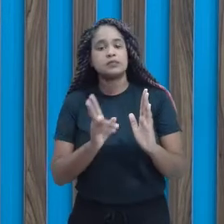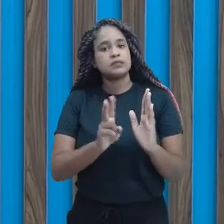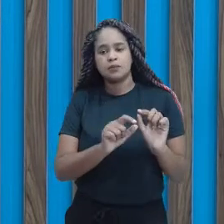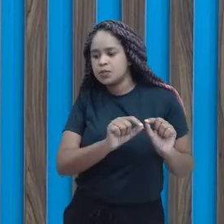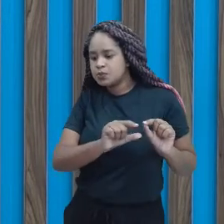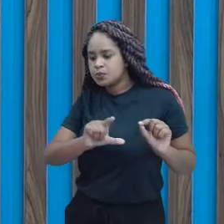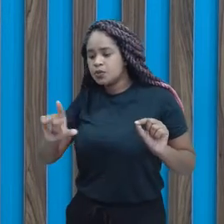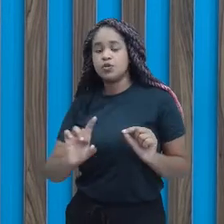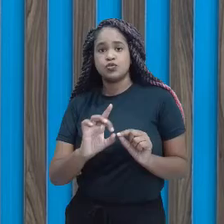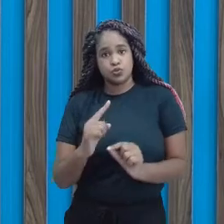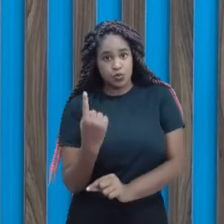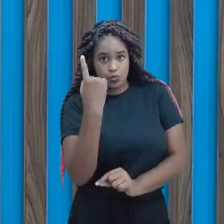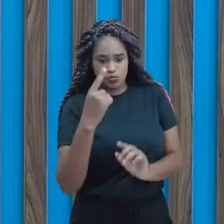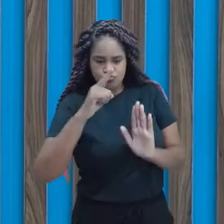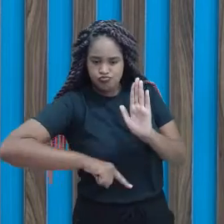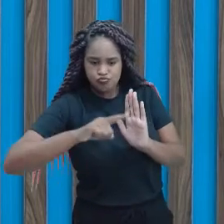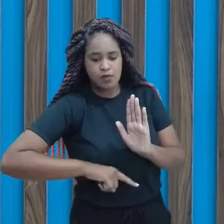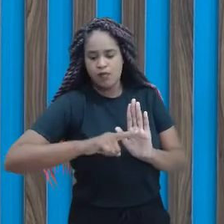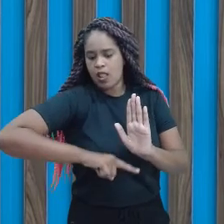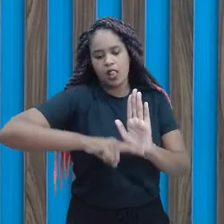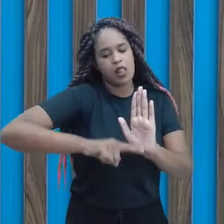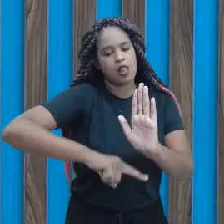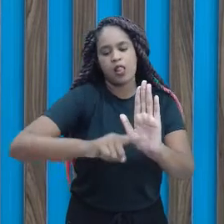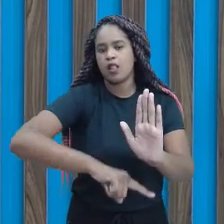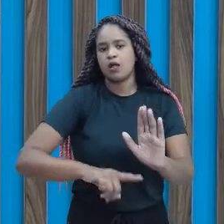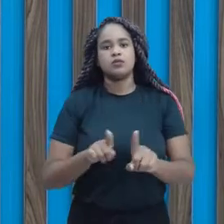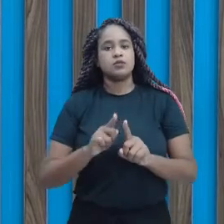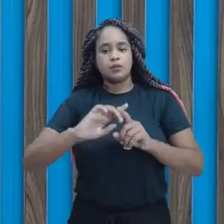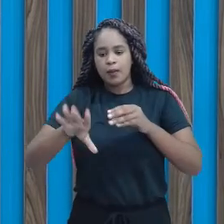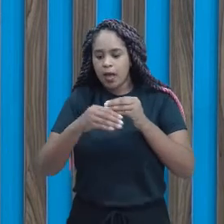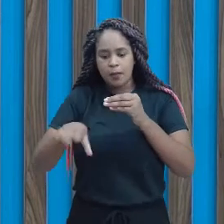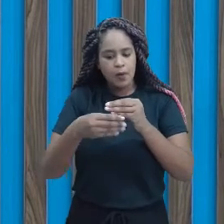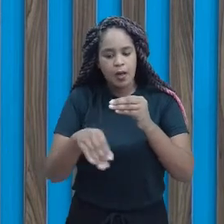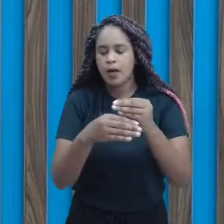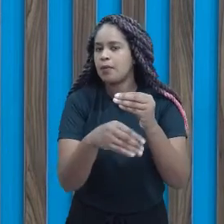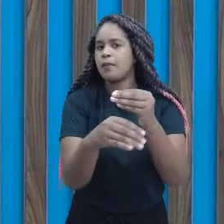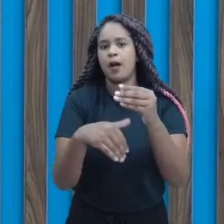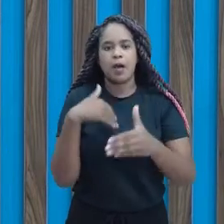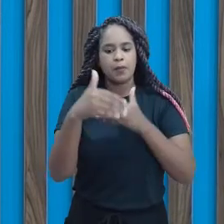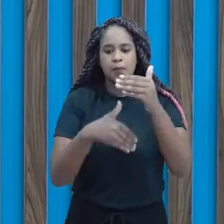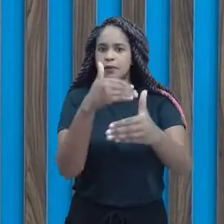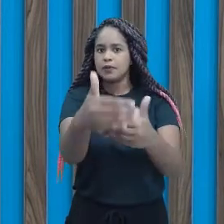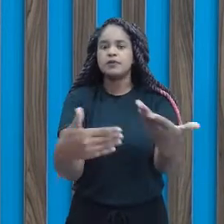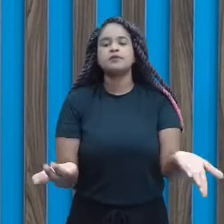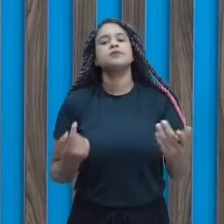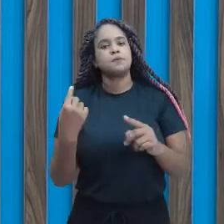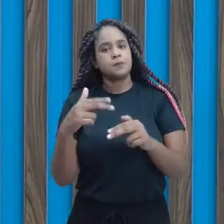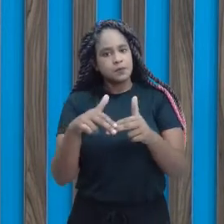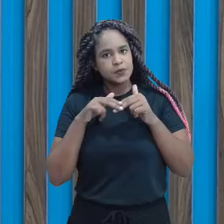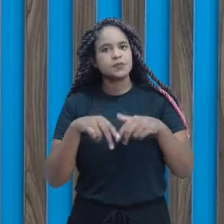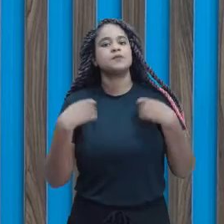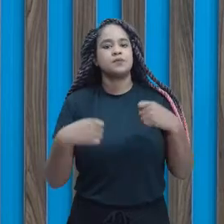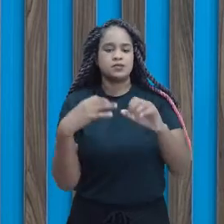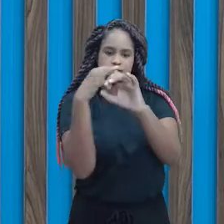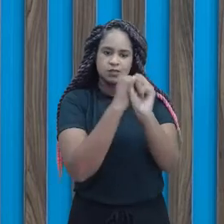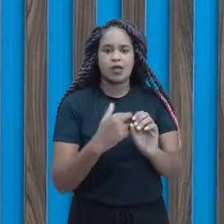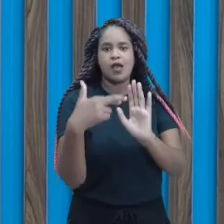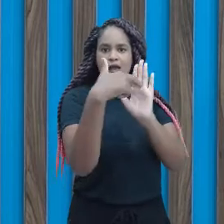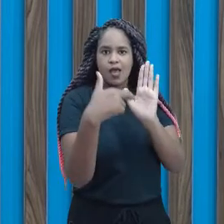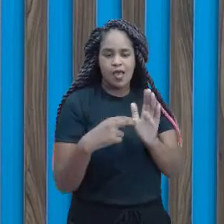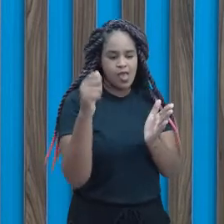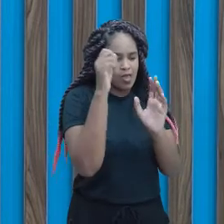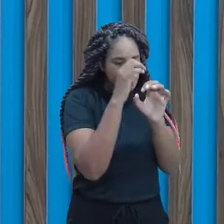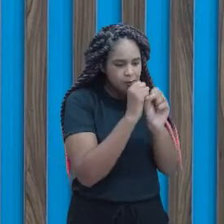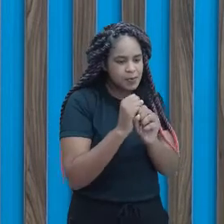vai ser apenas um desconto e um acréscimo, vai ser vários descontos, vão ser vários acréscimos, e aí a utilização da fórmula ela é de